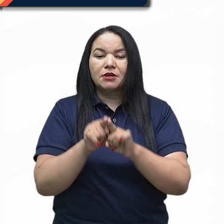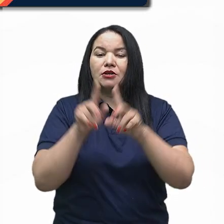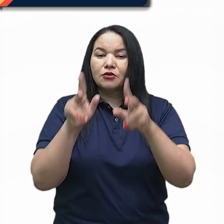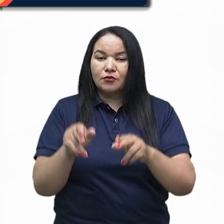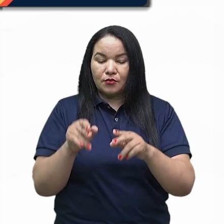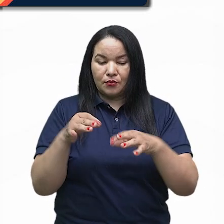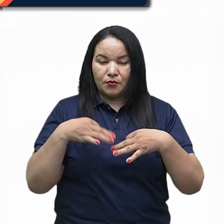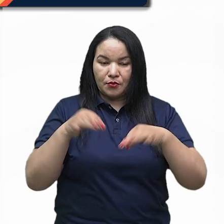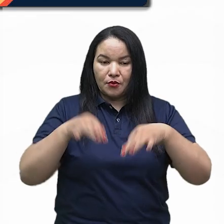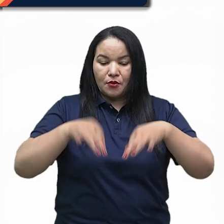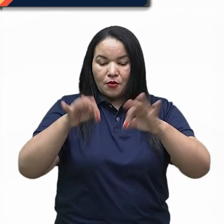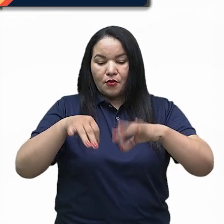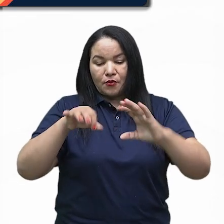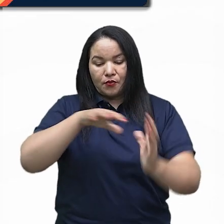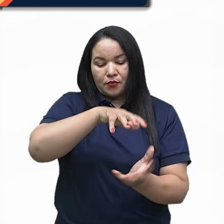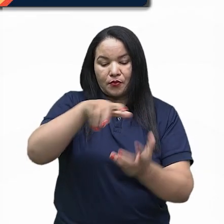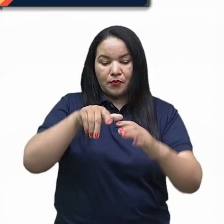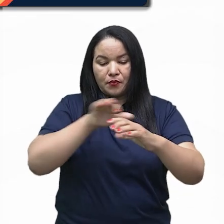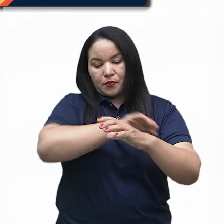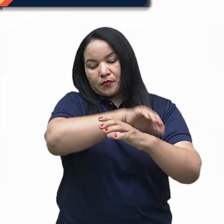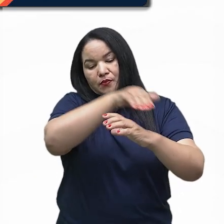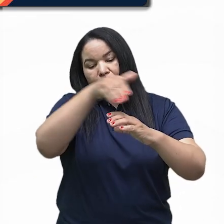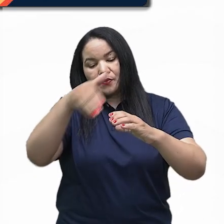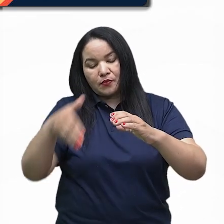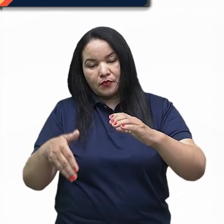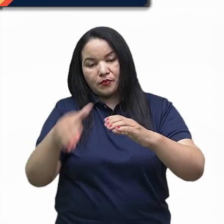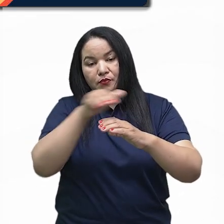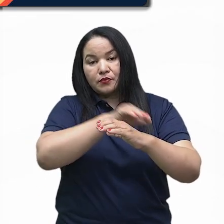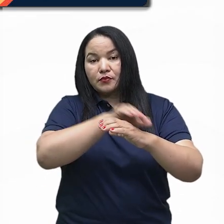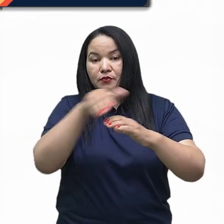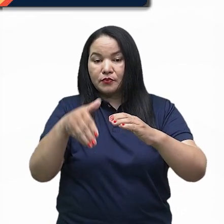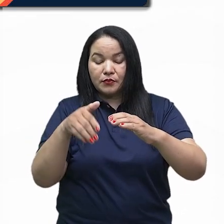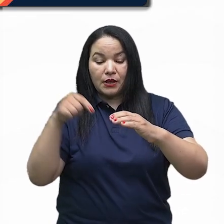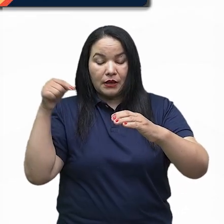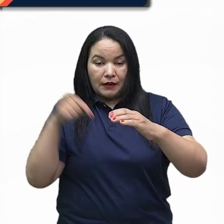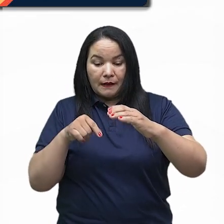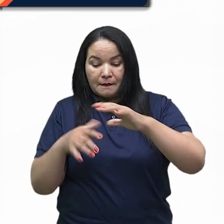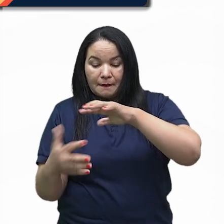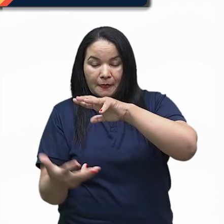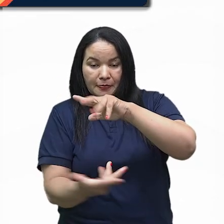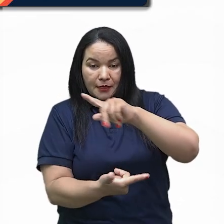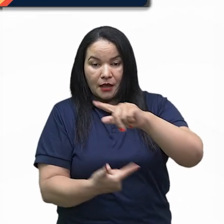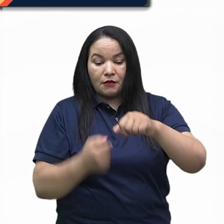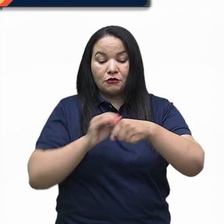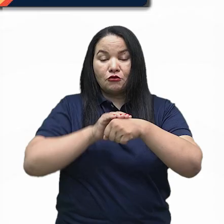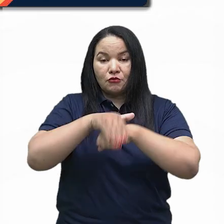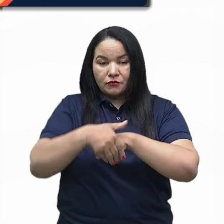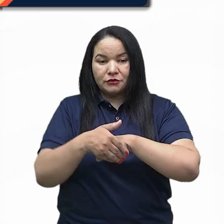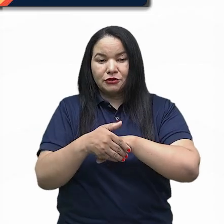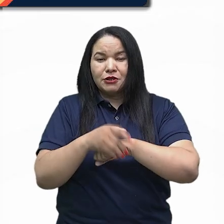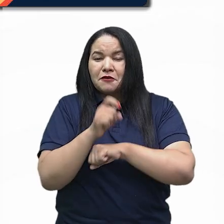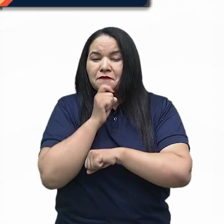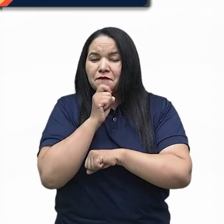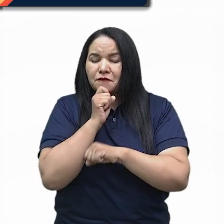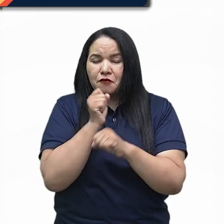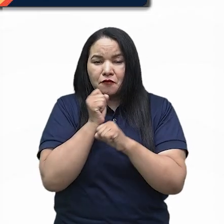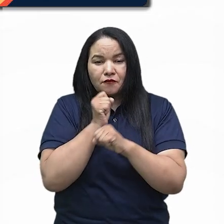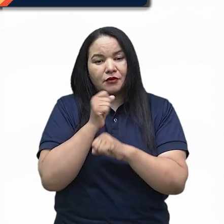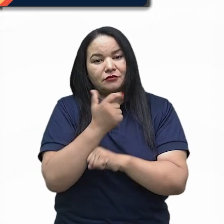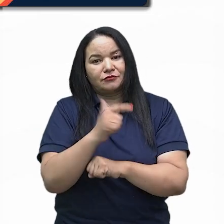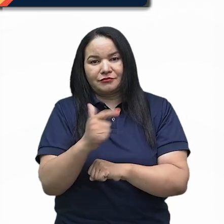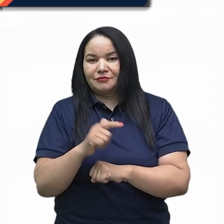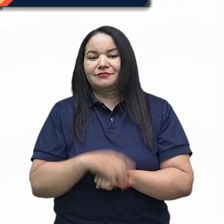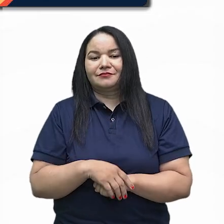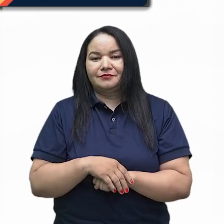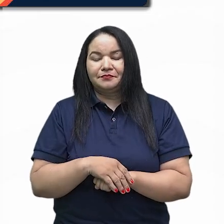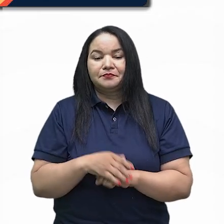cobertor térmico, garantindo que a Terra não fique tão fria, principalmente à noite. Então, sem essa